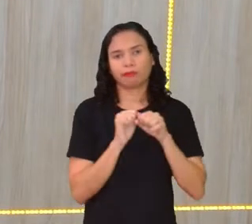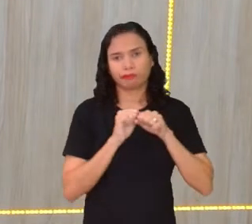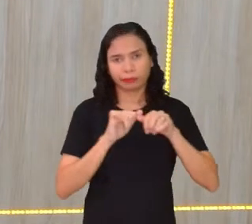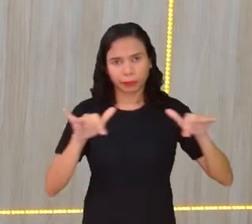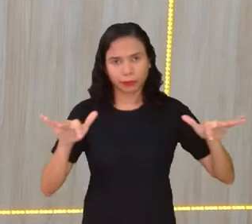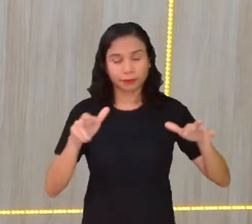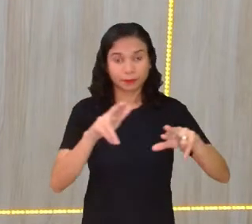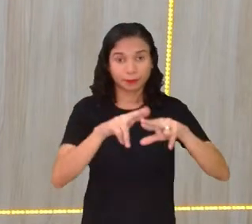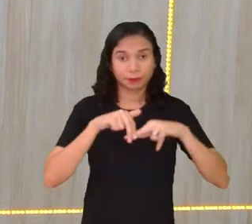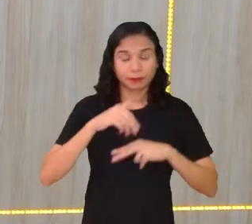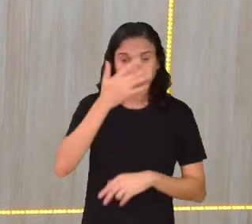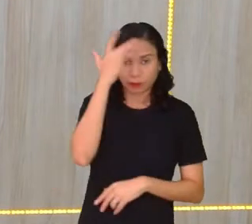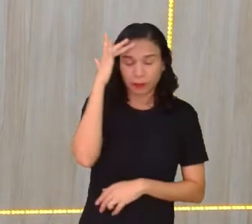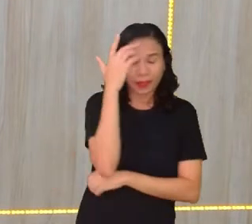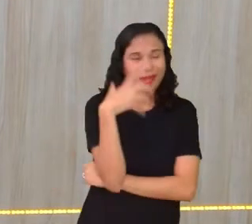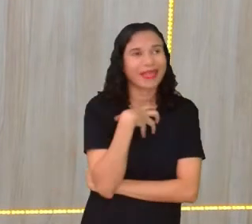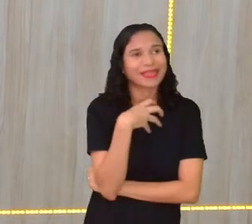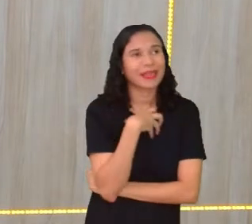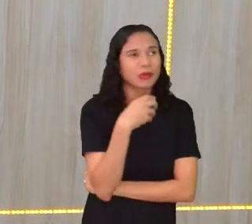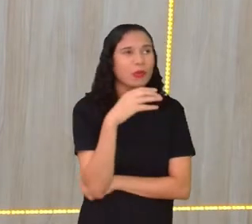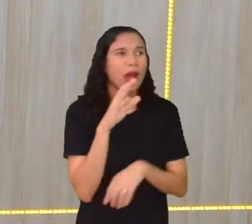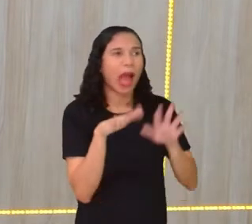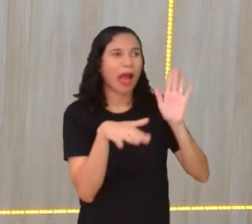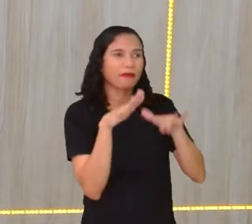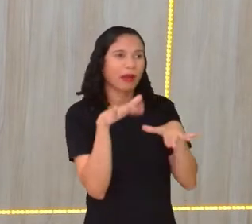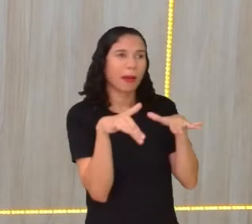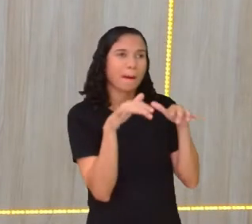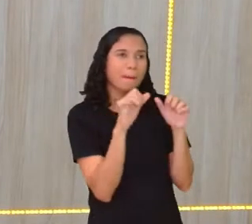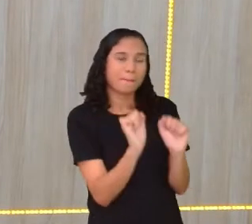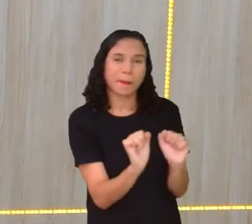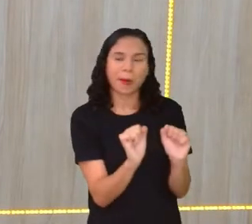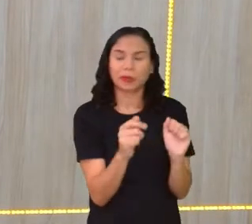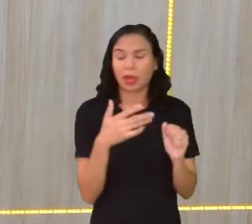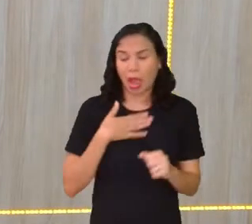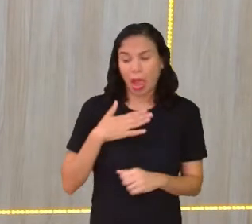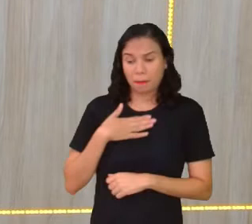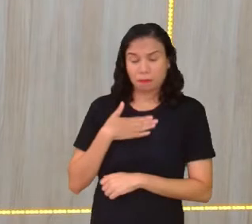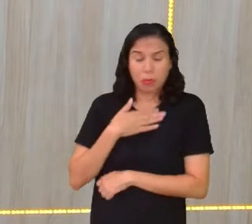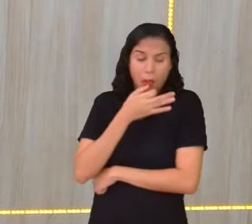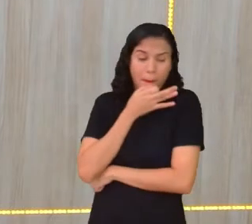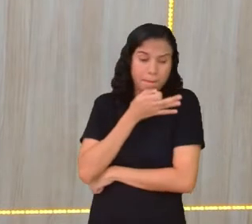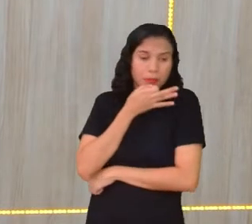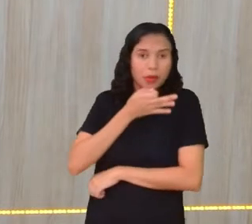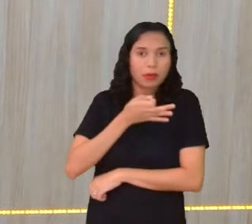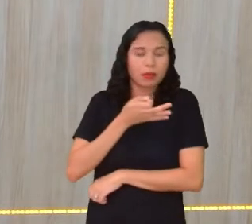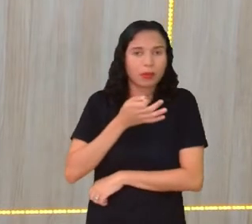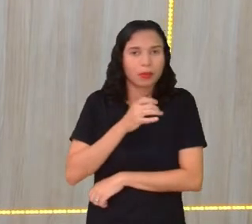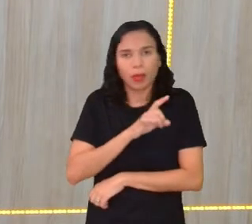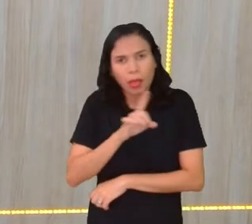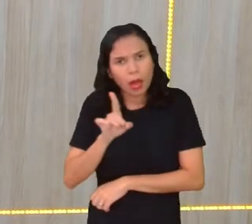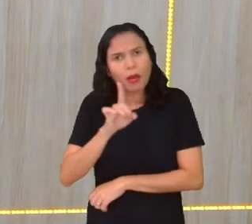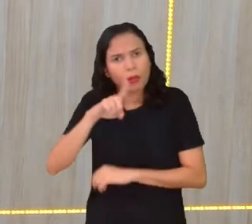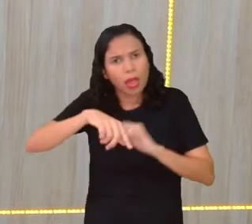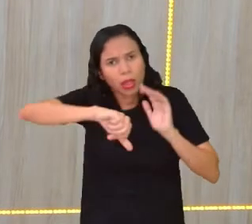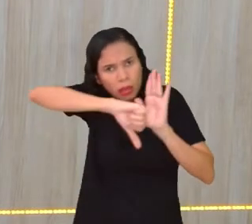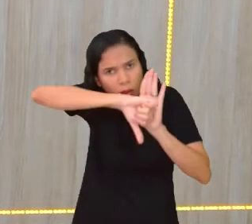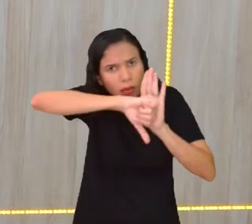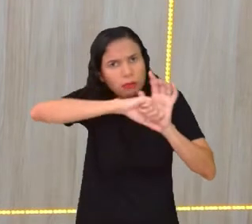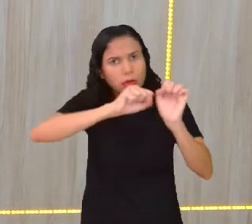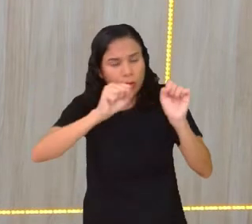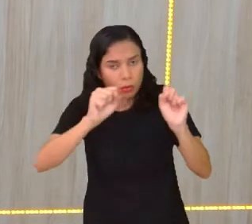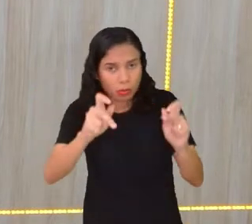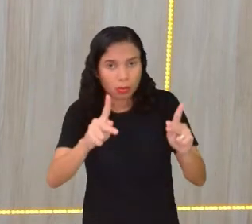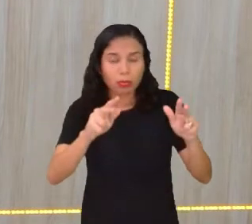E aquilo que você acha, muitas vezes, que pode ser uma livre manifestação do seu pensamento, pode ser um crime,